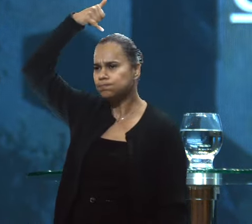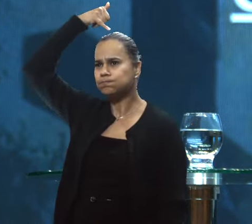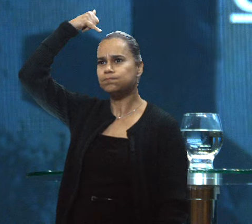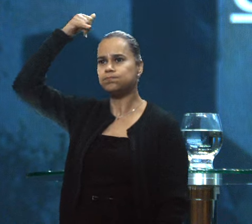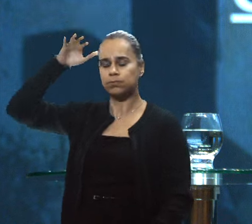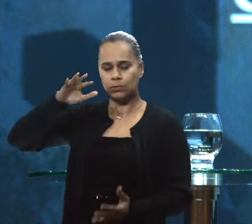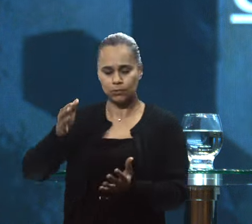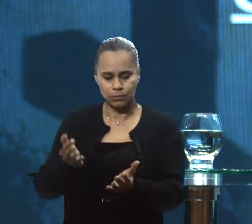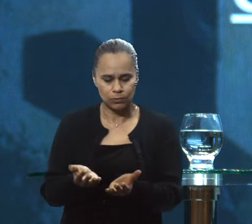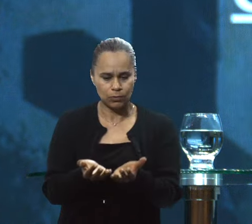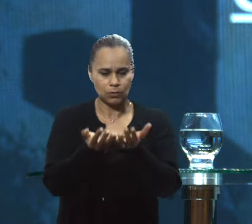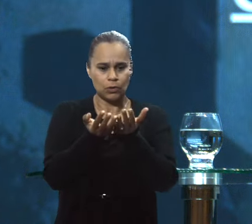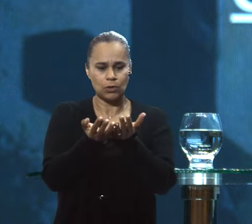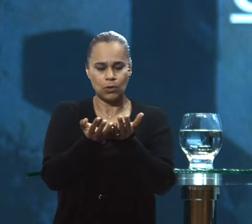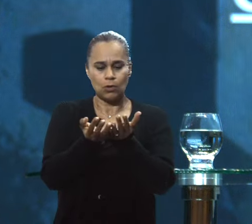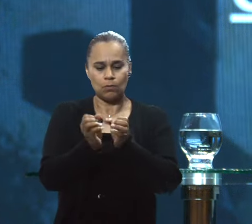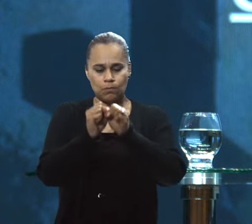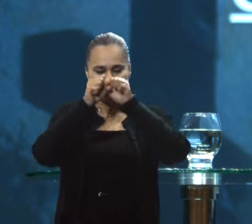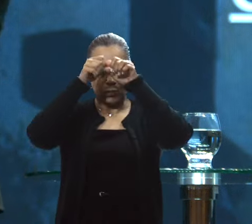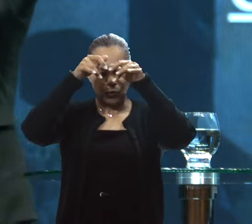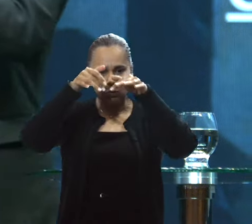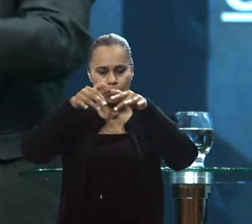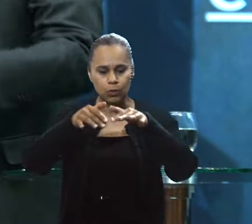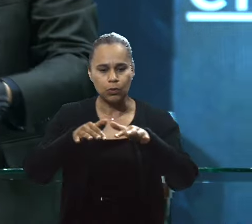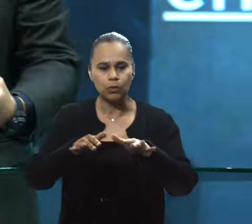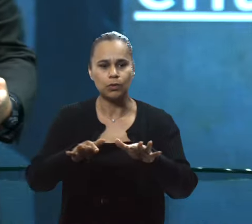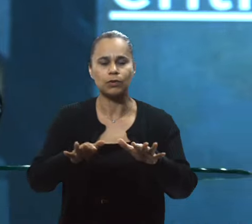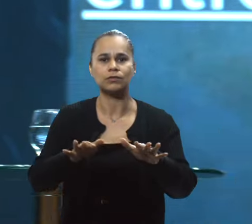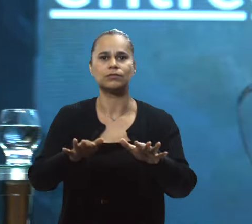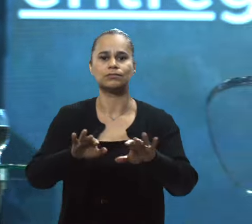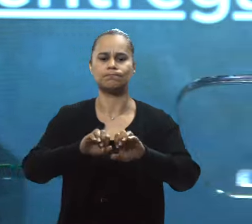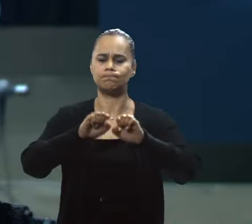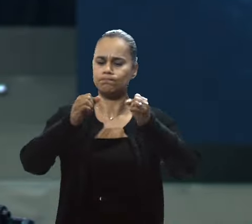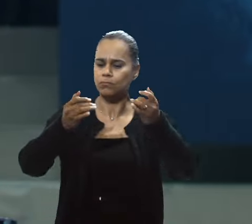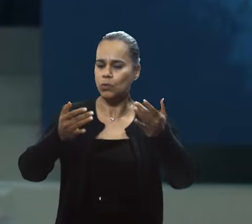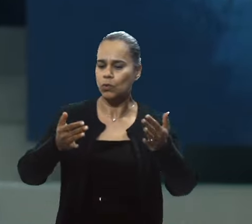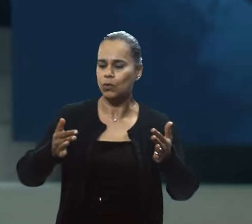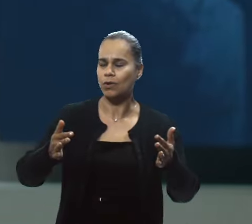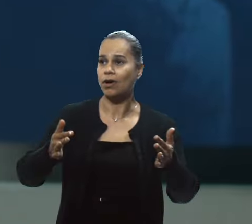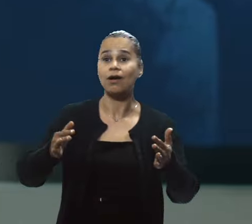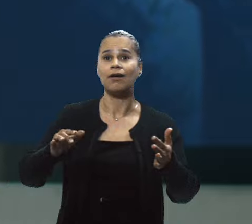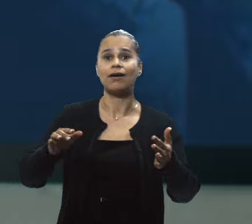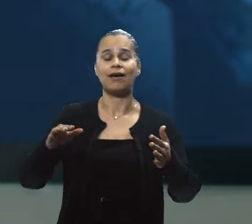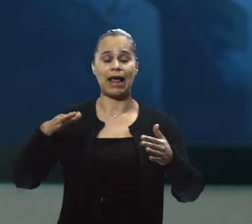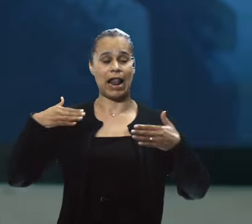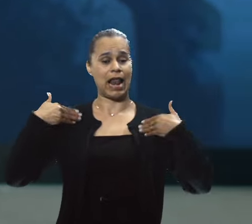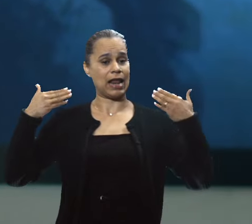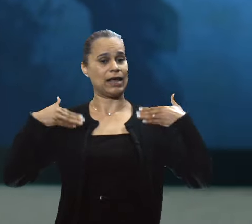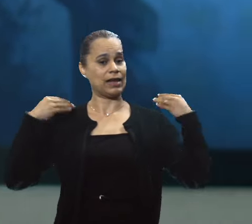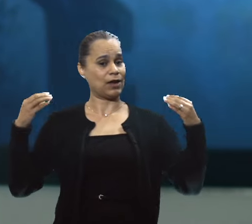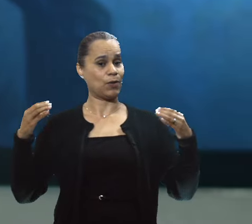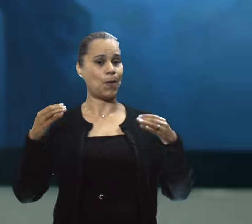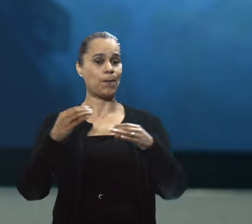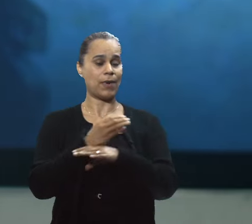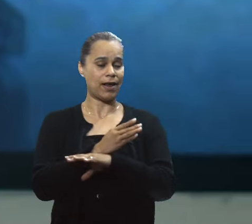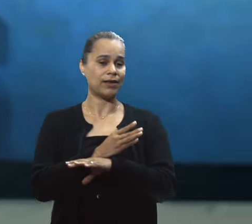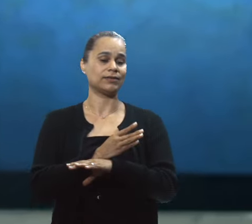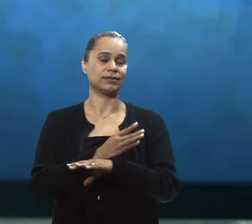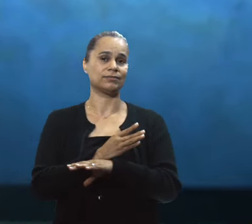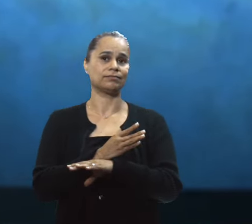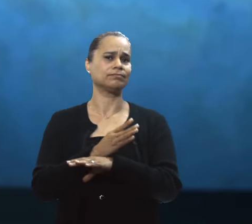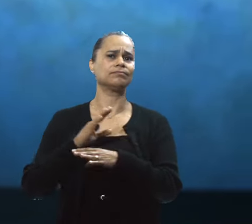o meu cálice transborda. A alegria completa no mundo antigo tinha a ver com